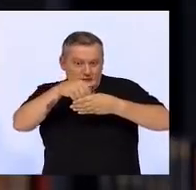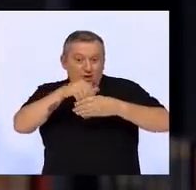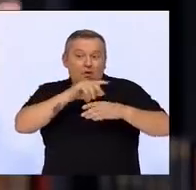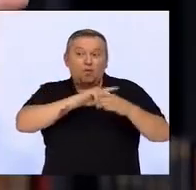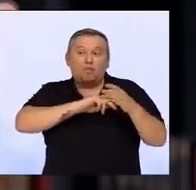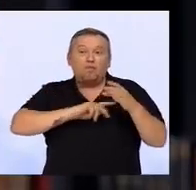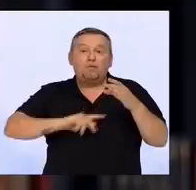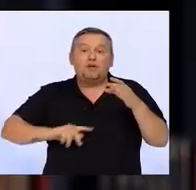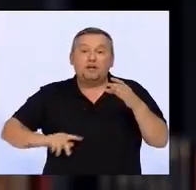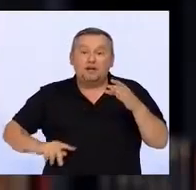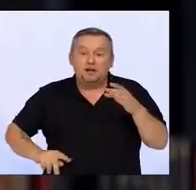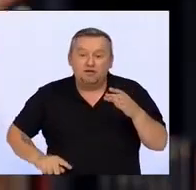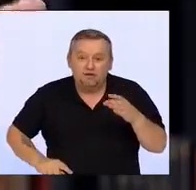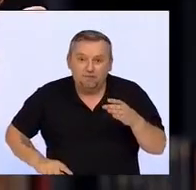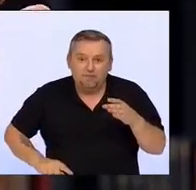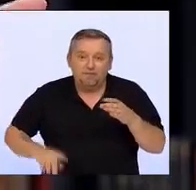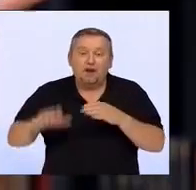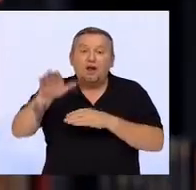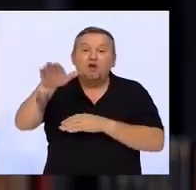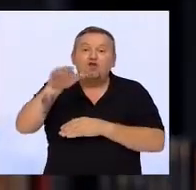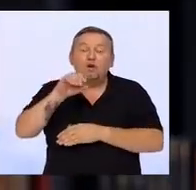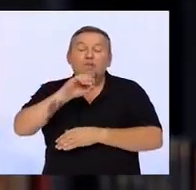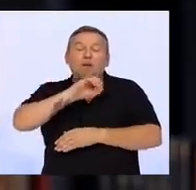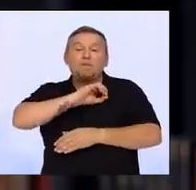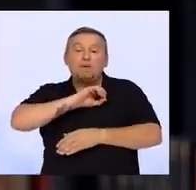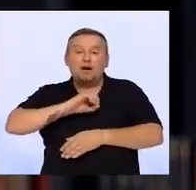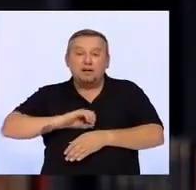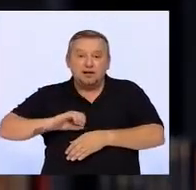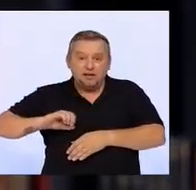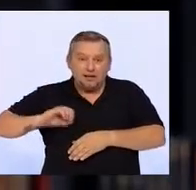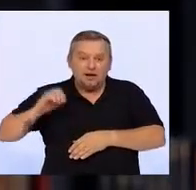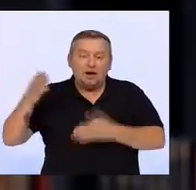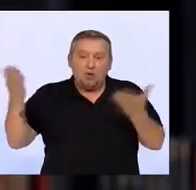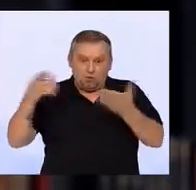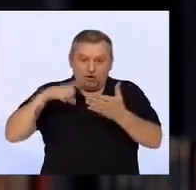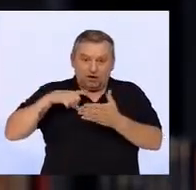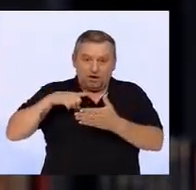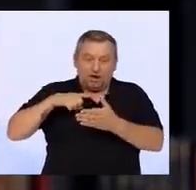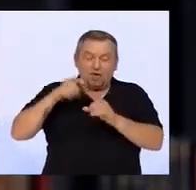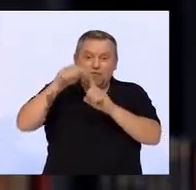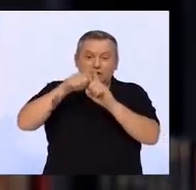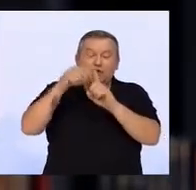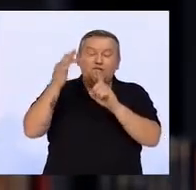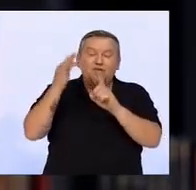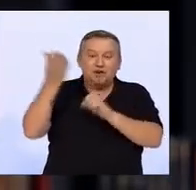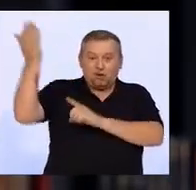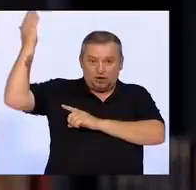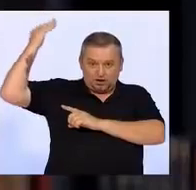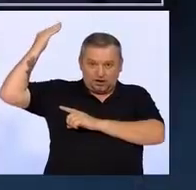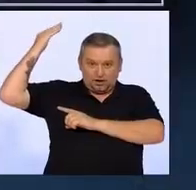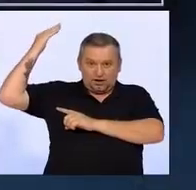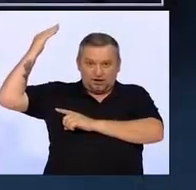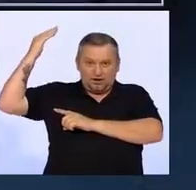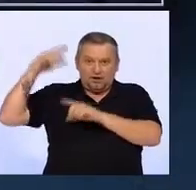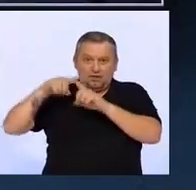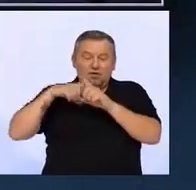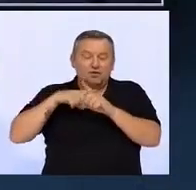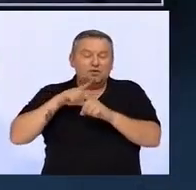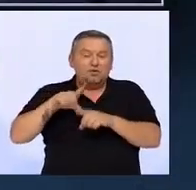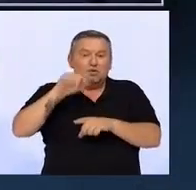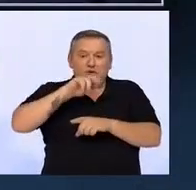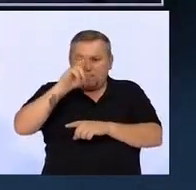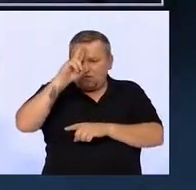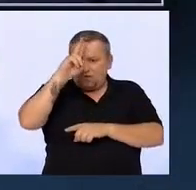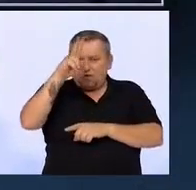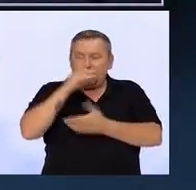Presidente Fausto, chame a Marina, que está hoje, que estava lá em fevereiro, mas como a opção mais forte, né, para